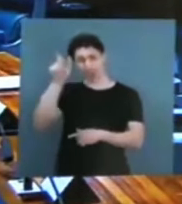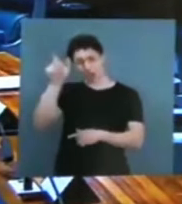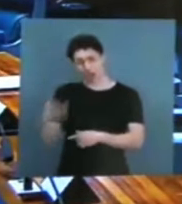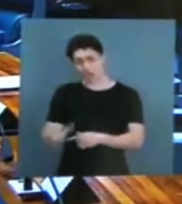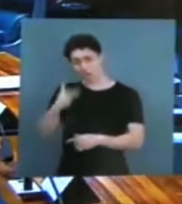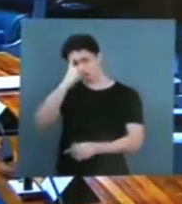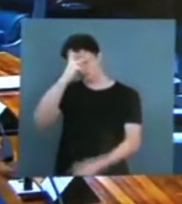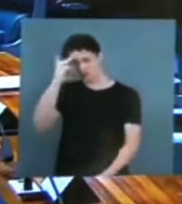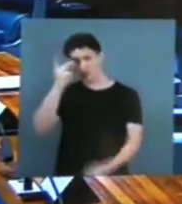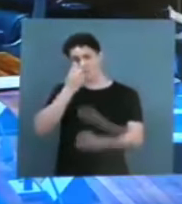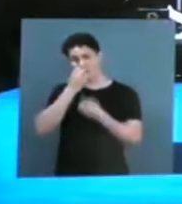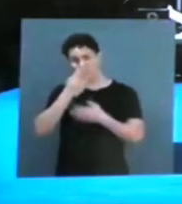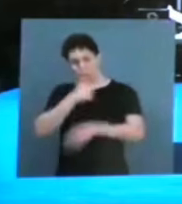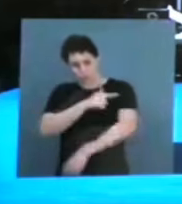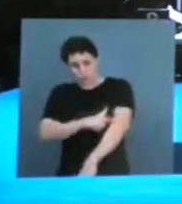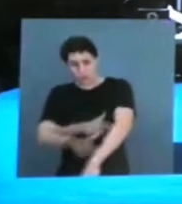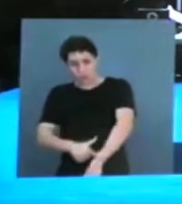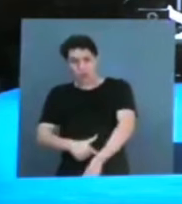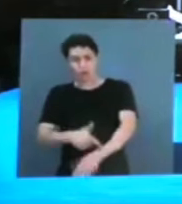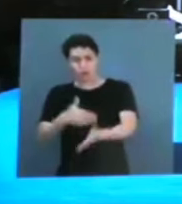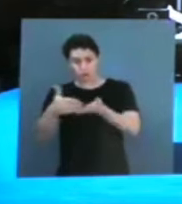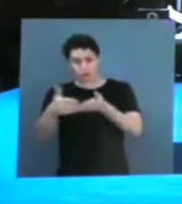boa, começa a fazer o bem.